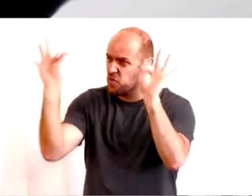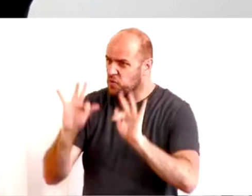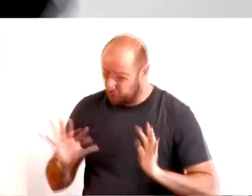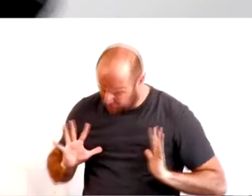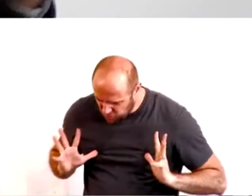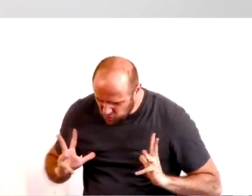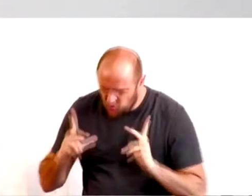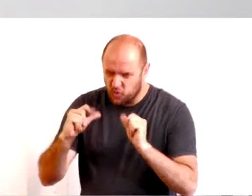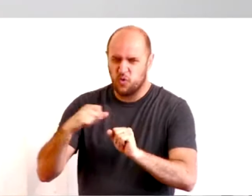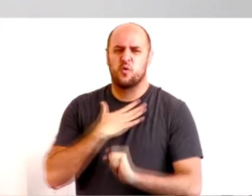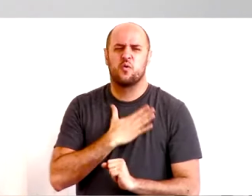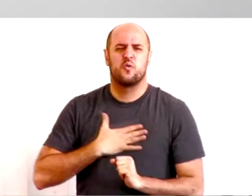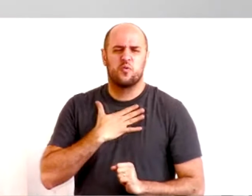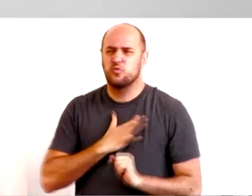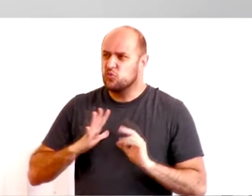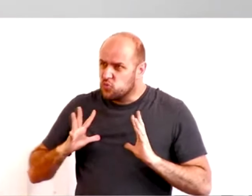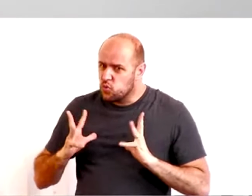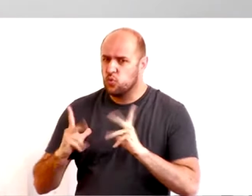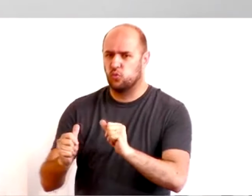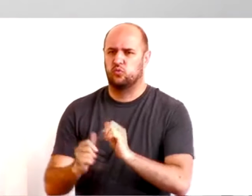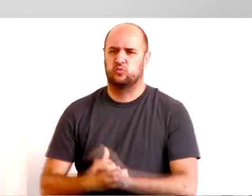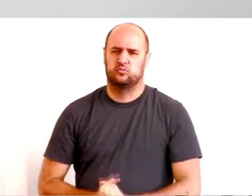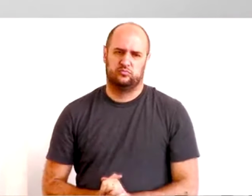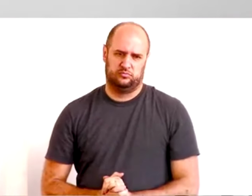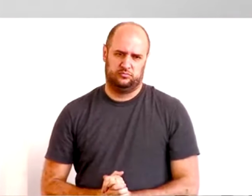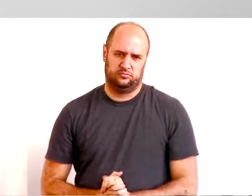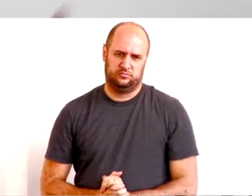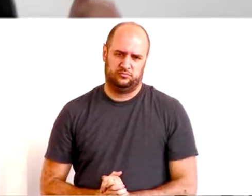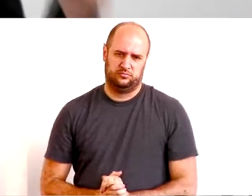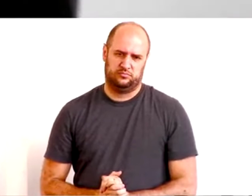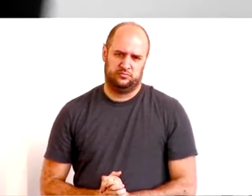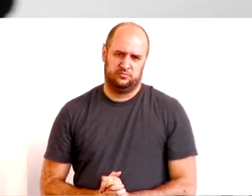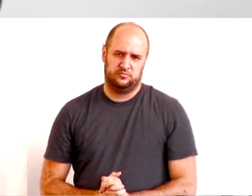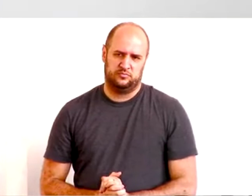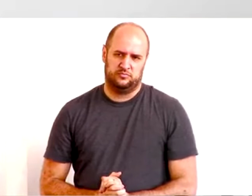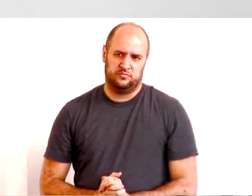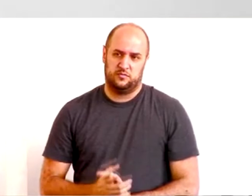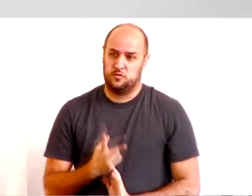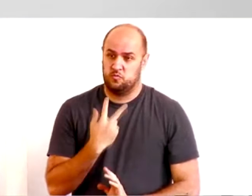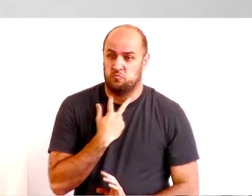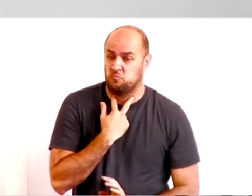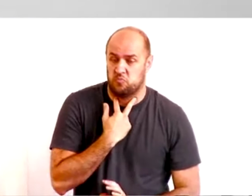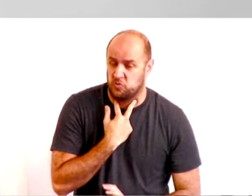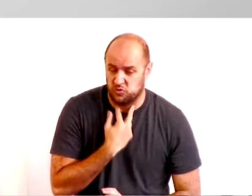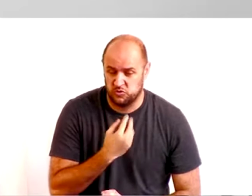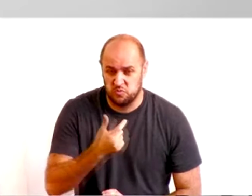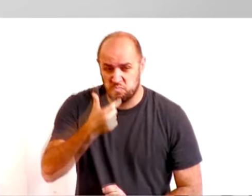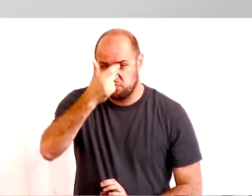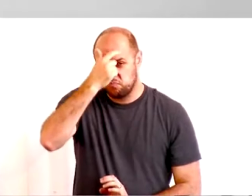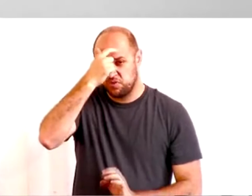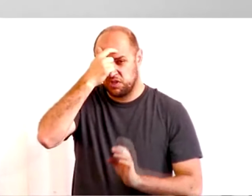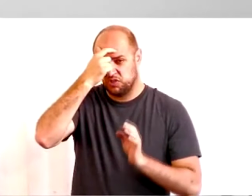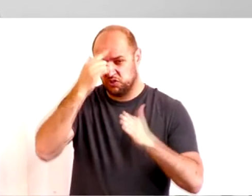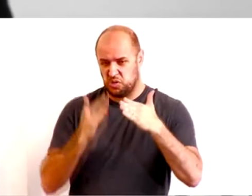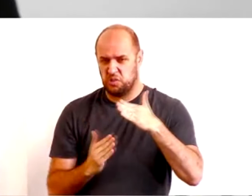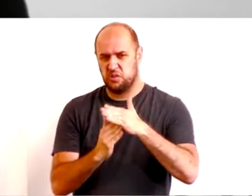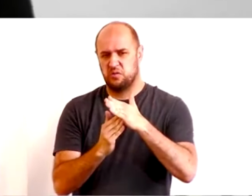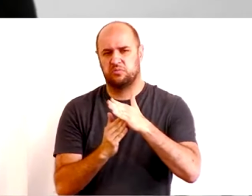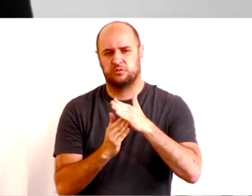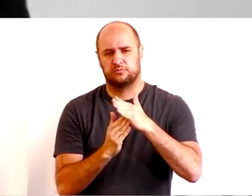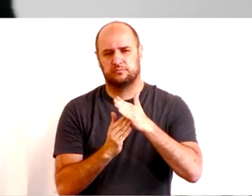e satisfações que não podem alcançar a nossa mente finita.